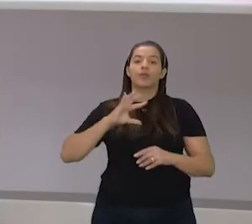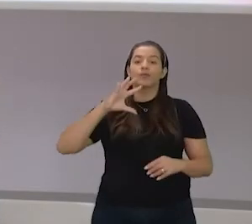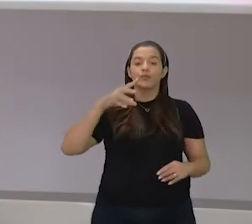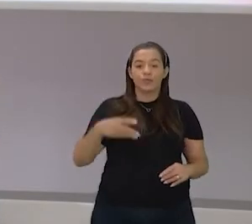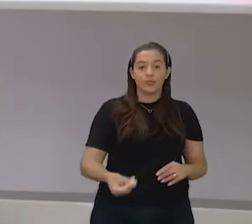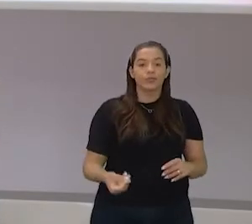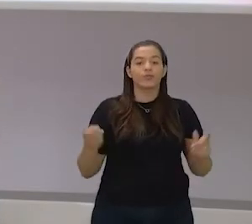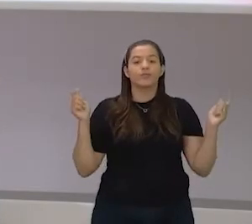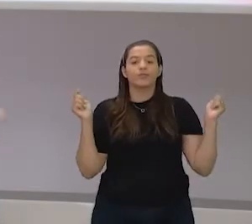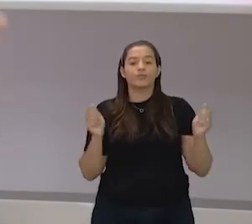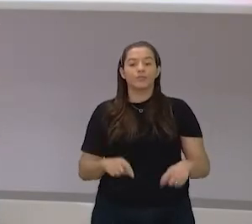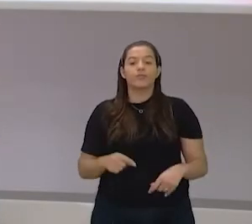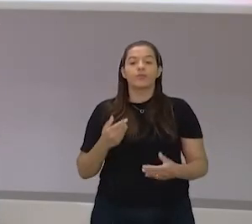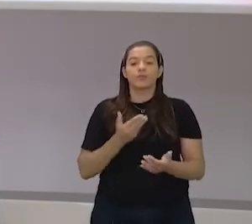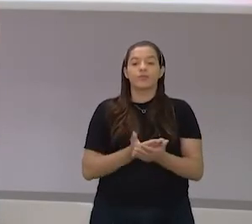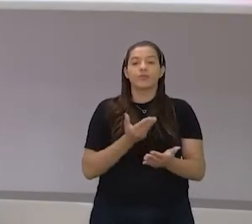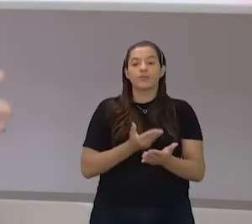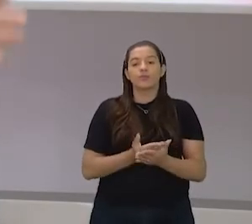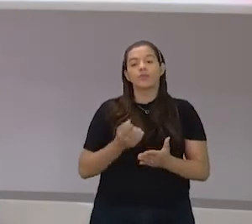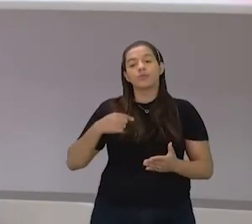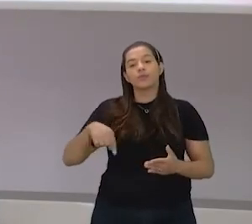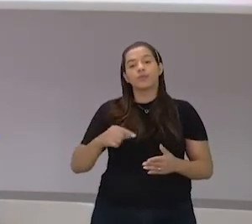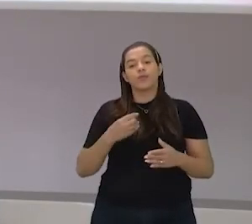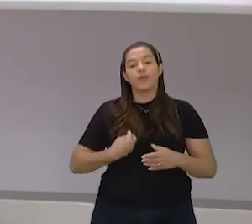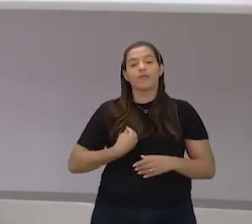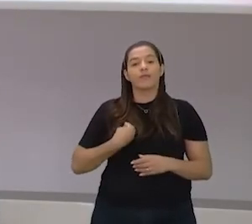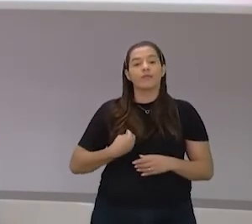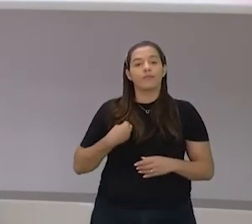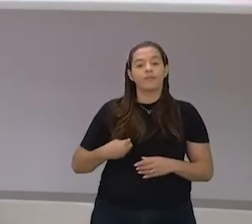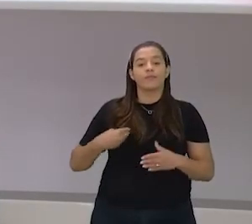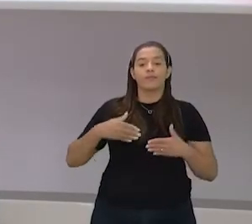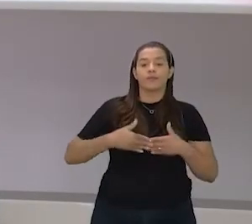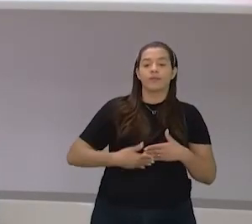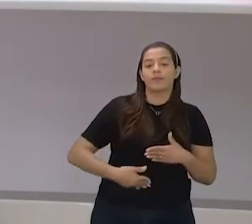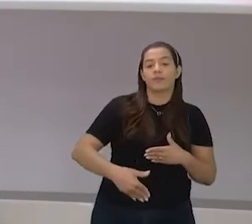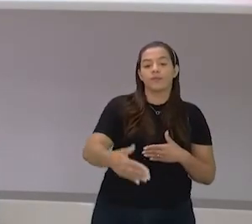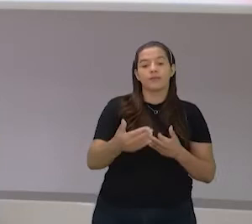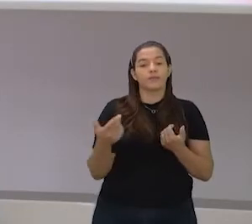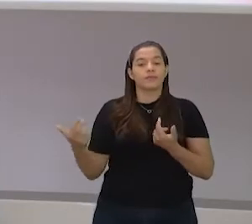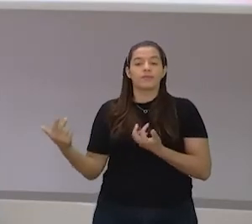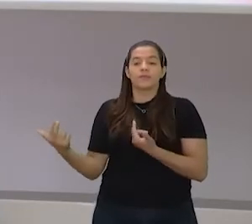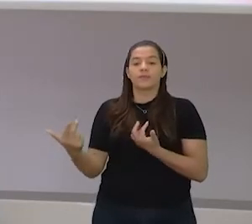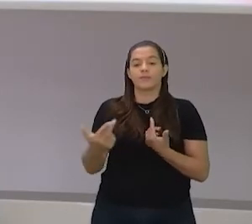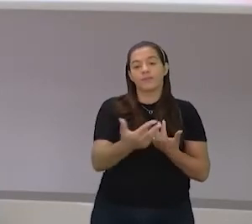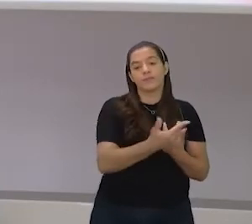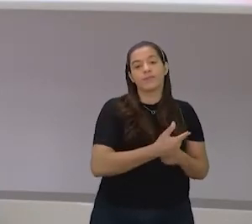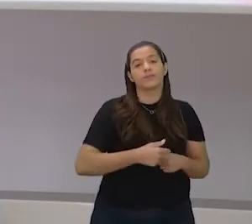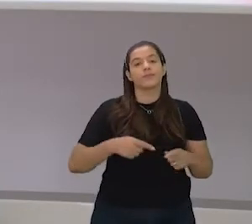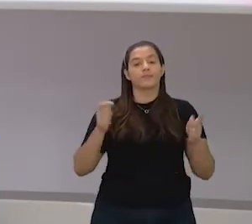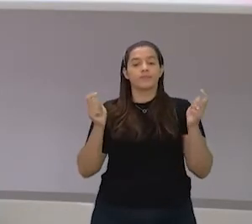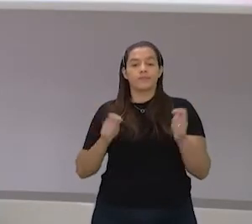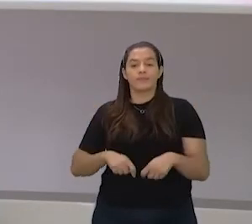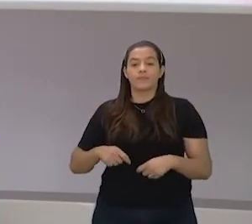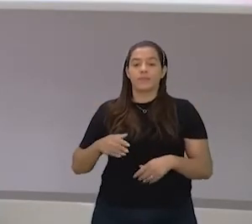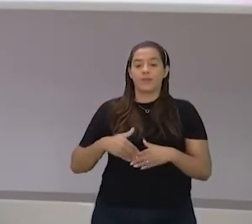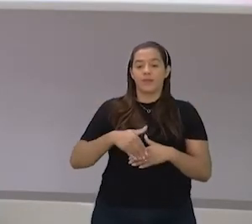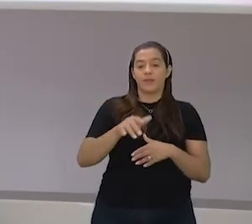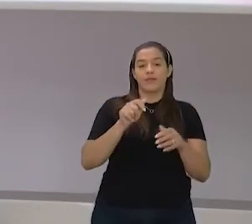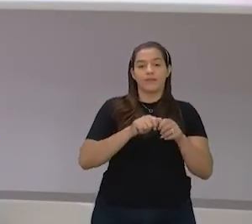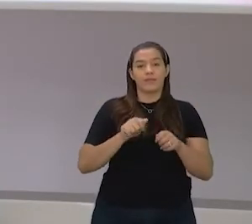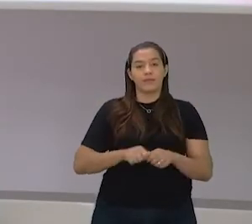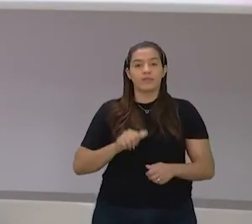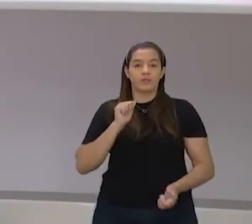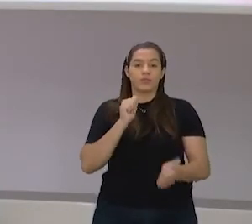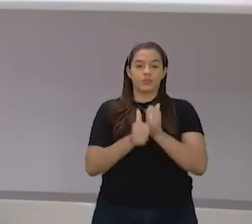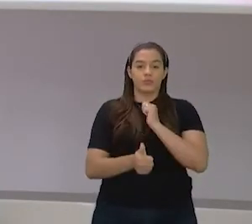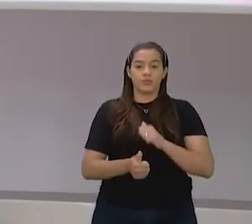todos, né, os estudantes que eram videntes estavam nas mesmas condições para realizarem um